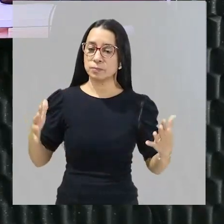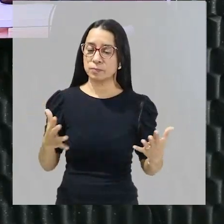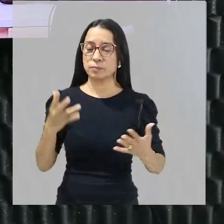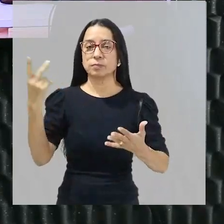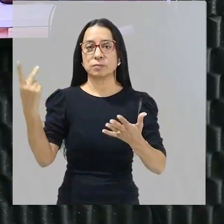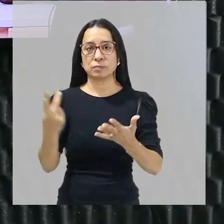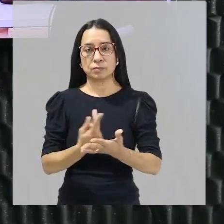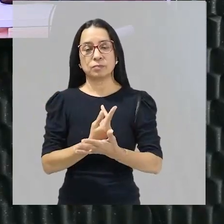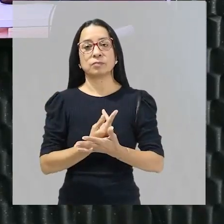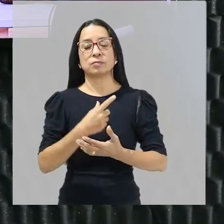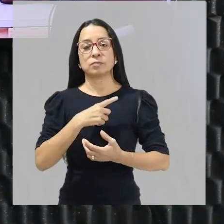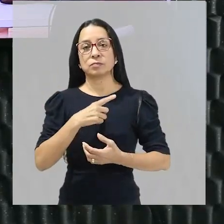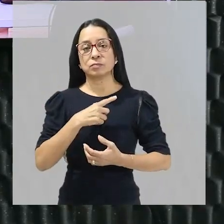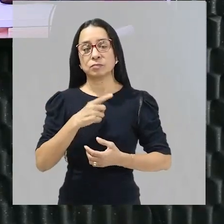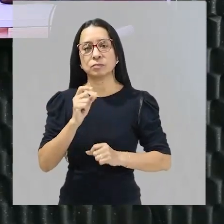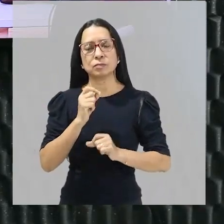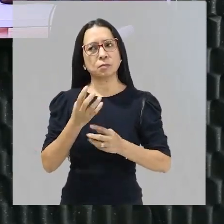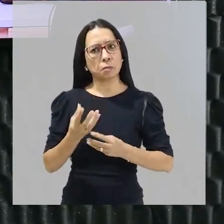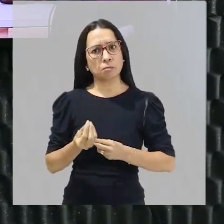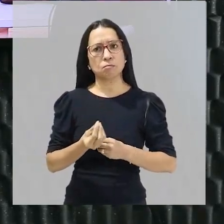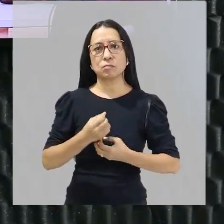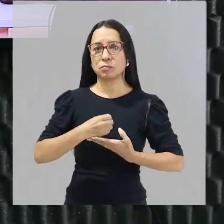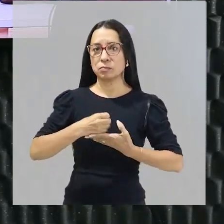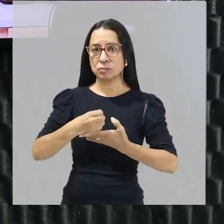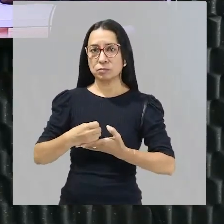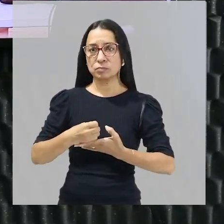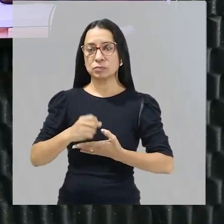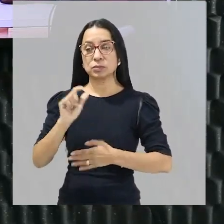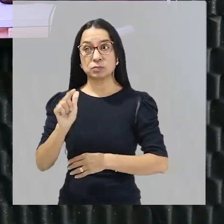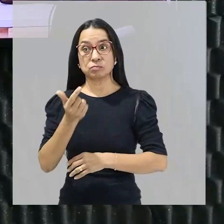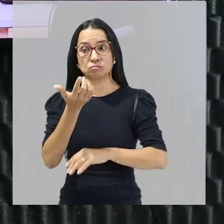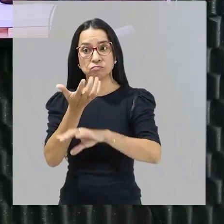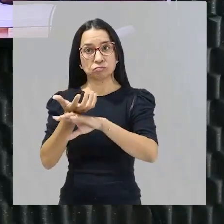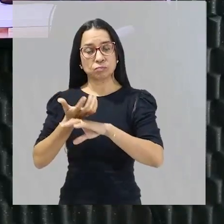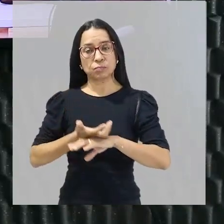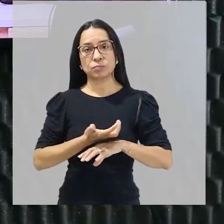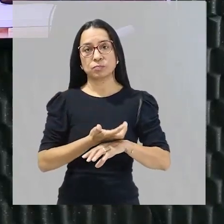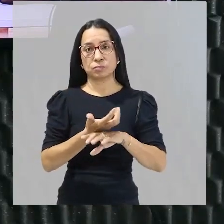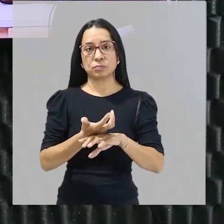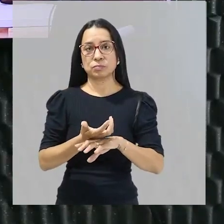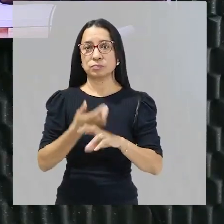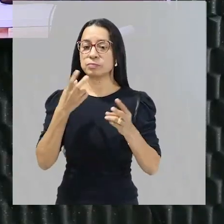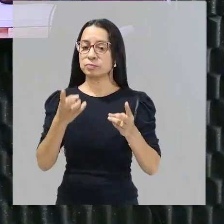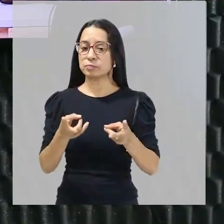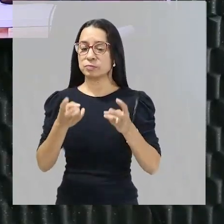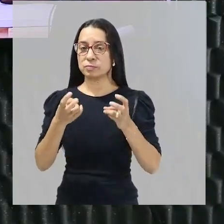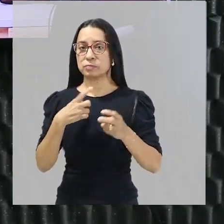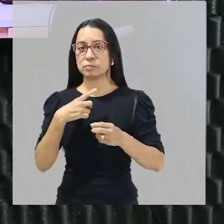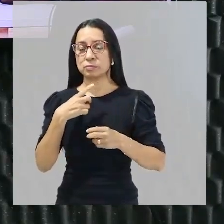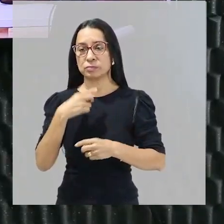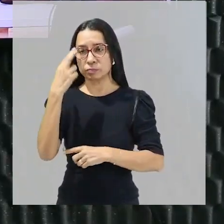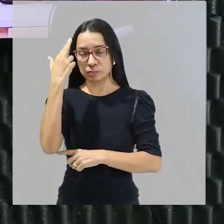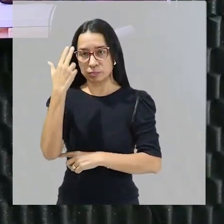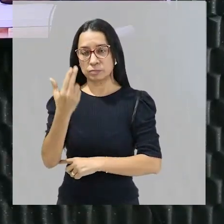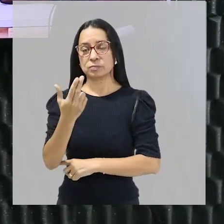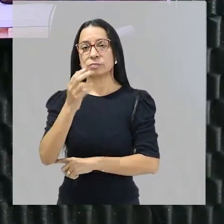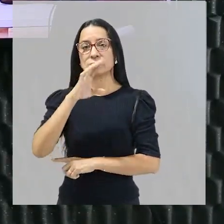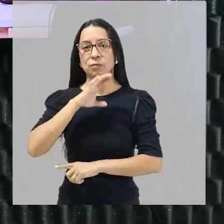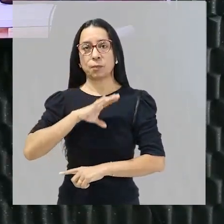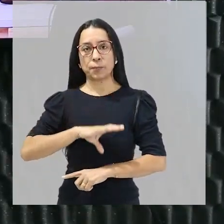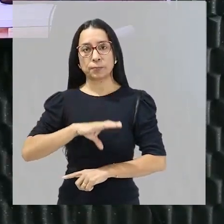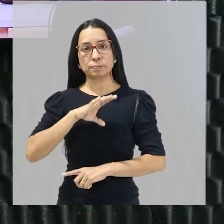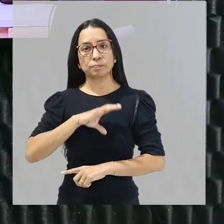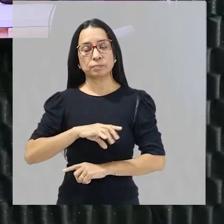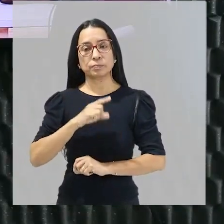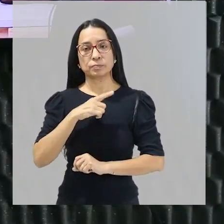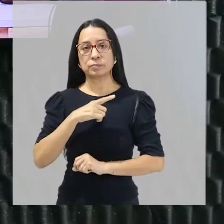muitas contribuições com as outras áreas do conhecimento. Então, fique atento, porque aqui nós temos a história também, língua portuguesa,